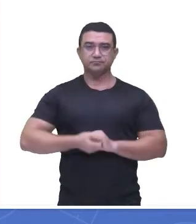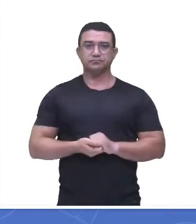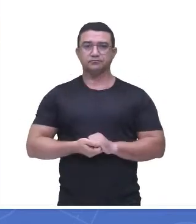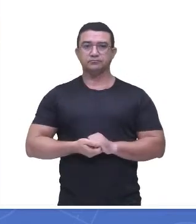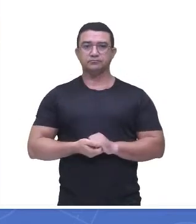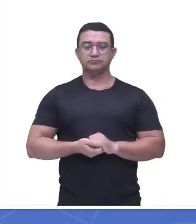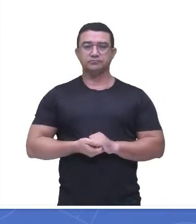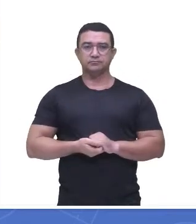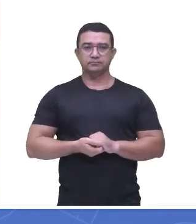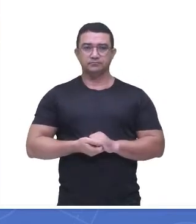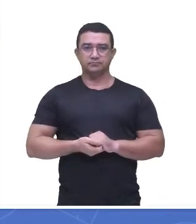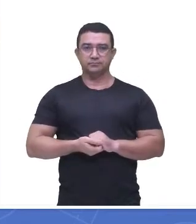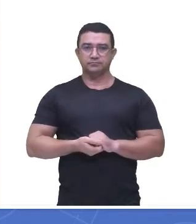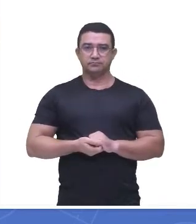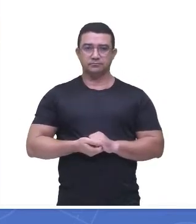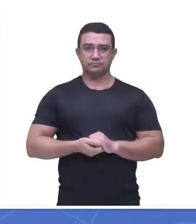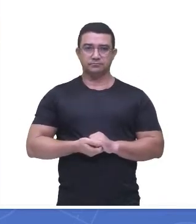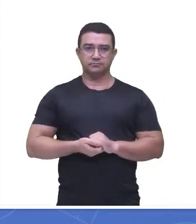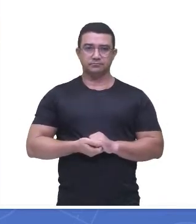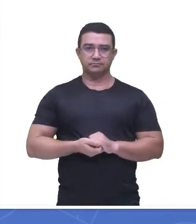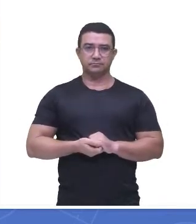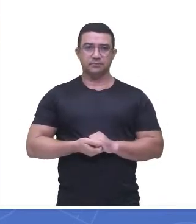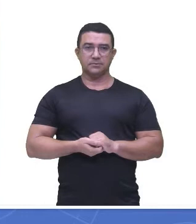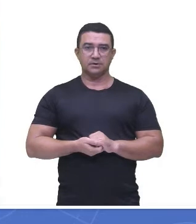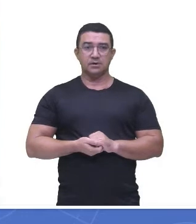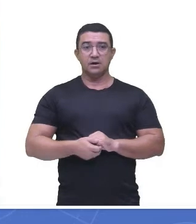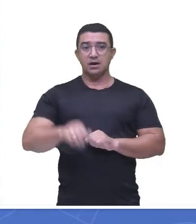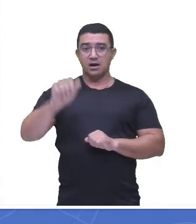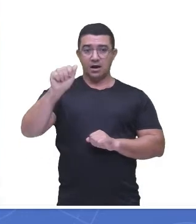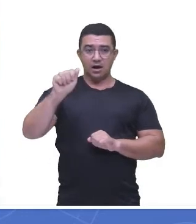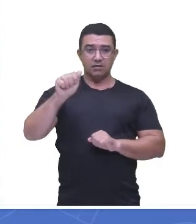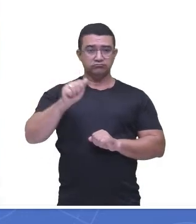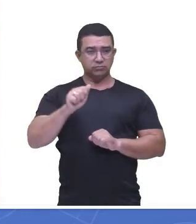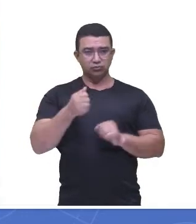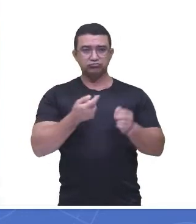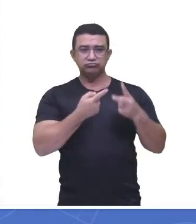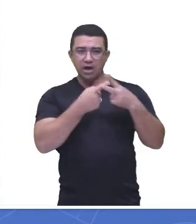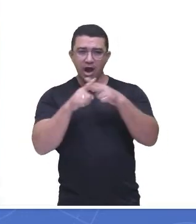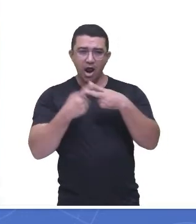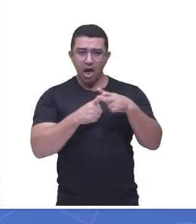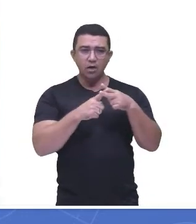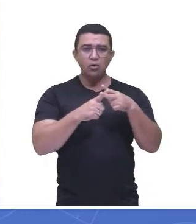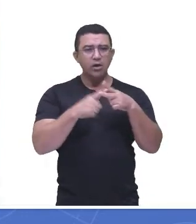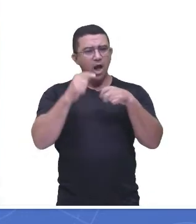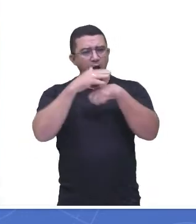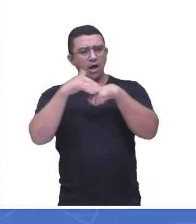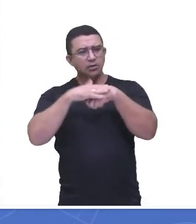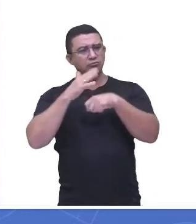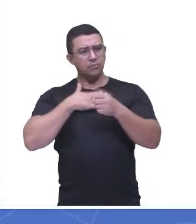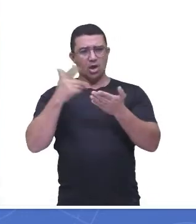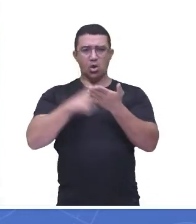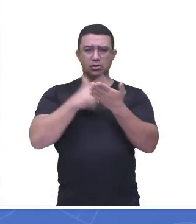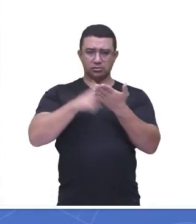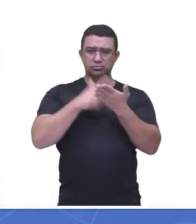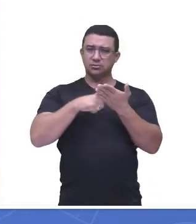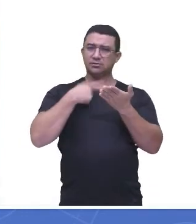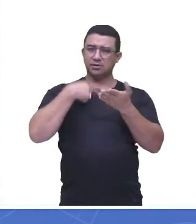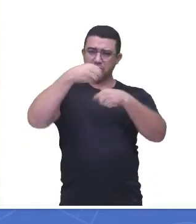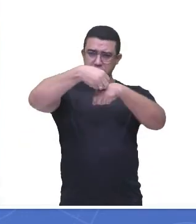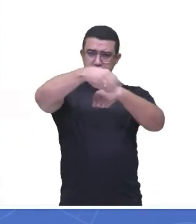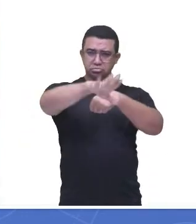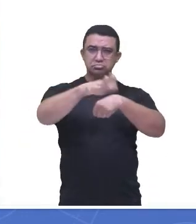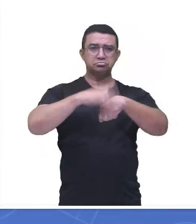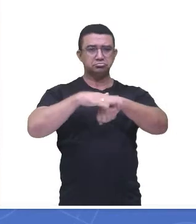e compartilhar, mais ou menos assim. A. Arreglo com carinho meus livros, impartindo seus